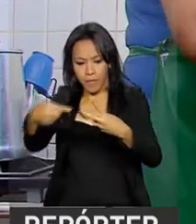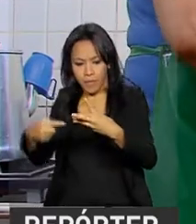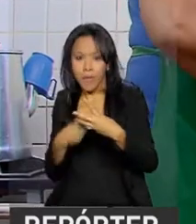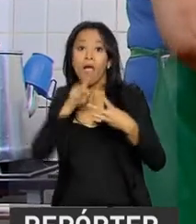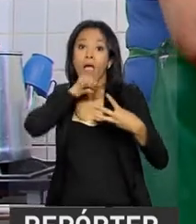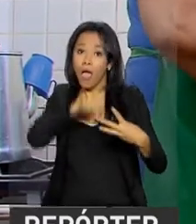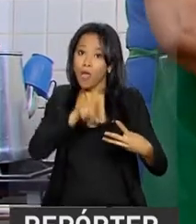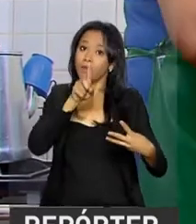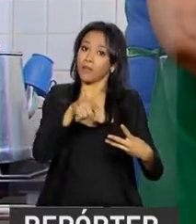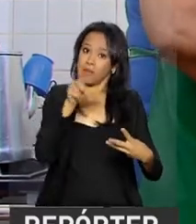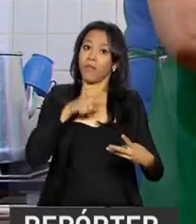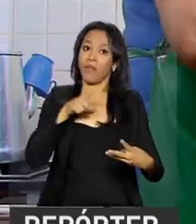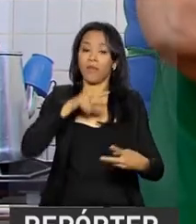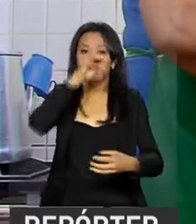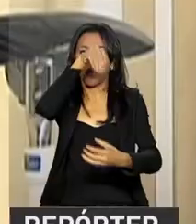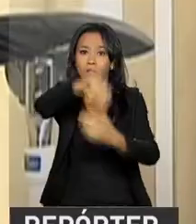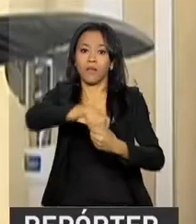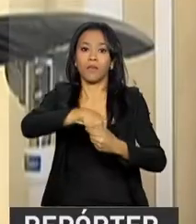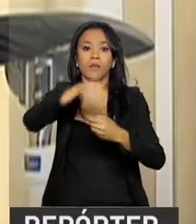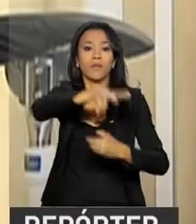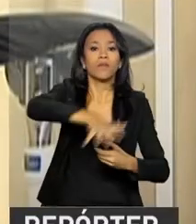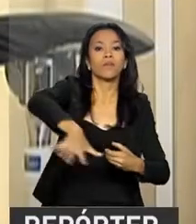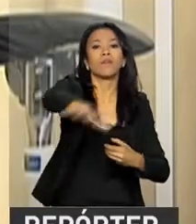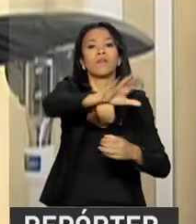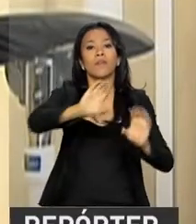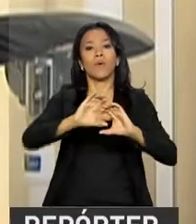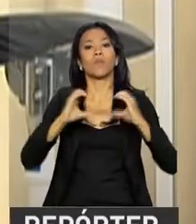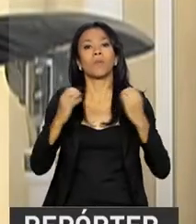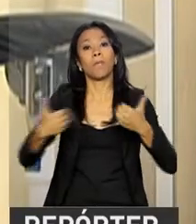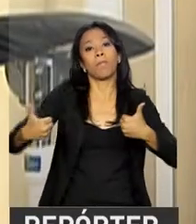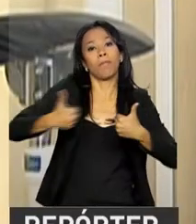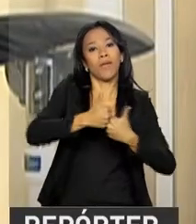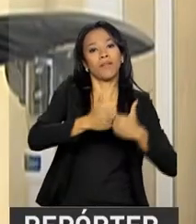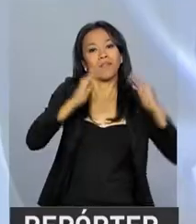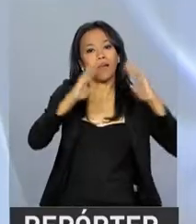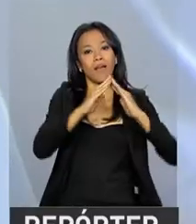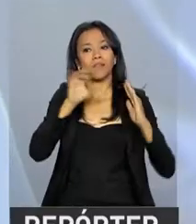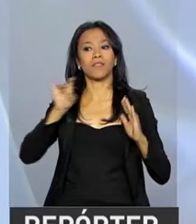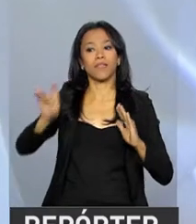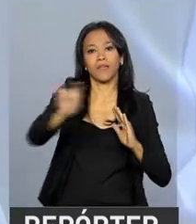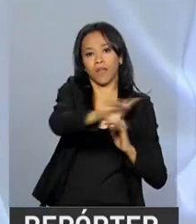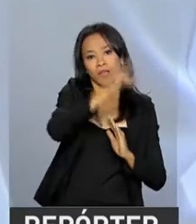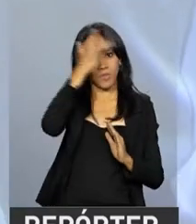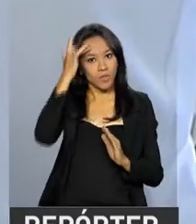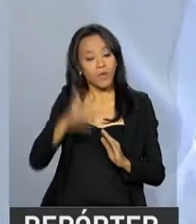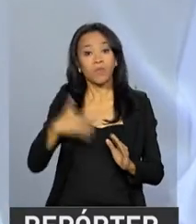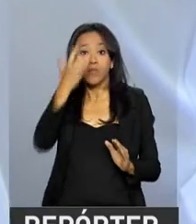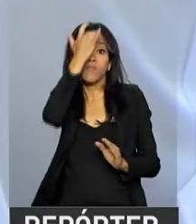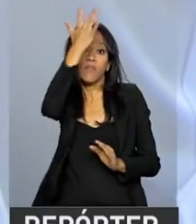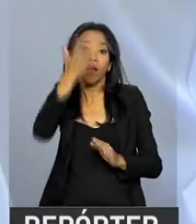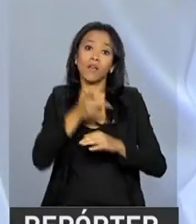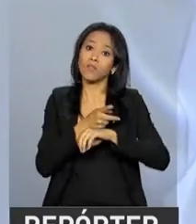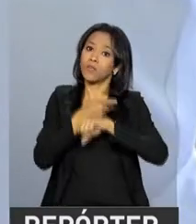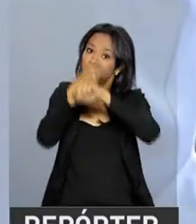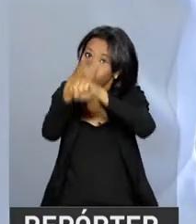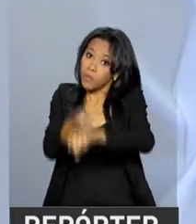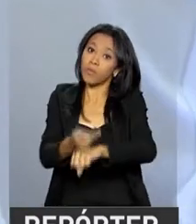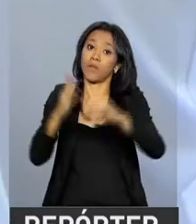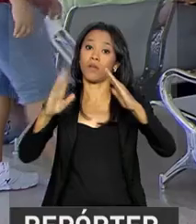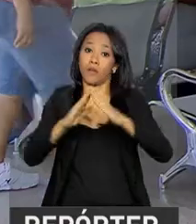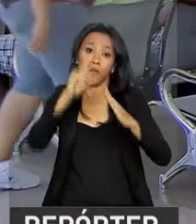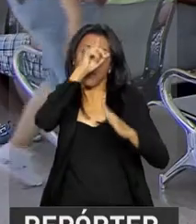que devem estar na comunidades perto da casa de cada pessoa facilitando o acesso a um atendimento de